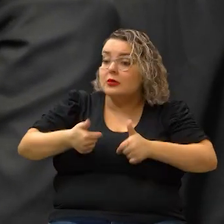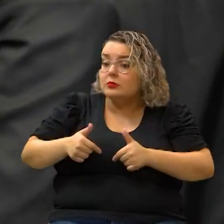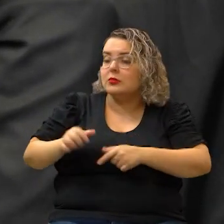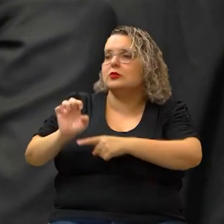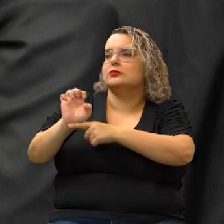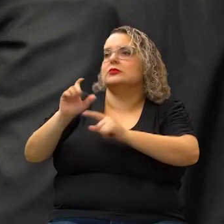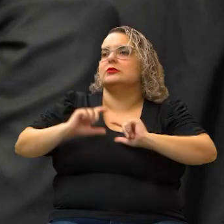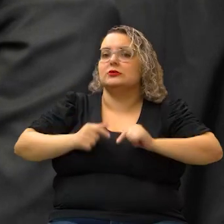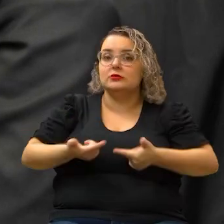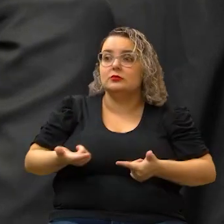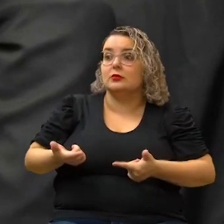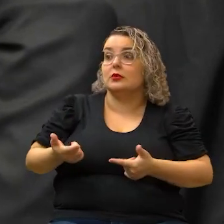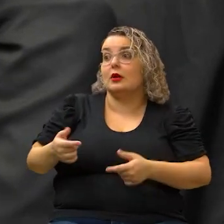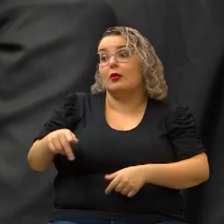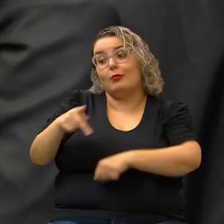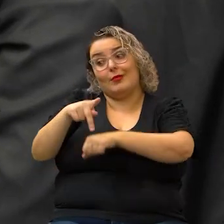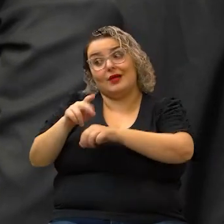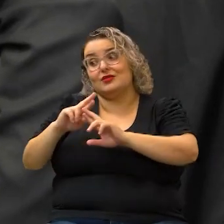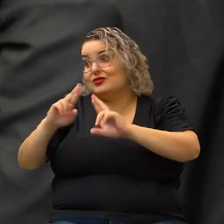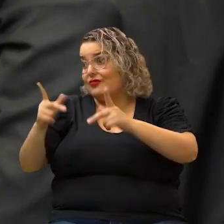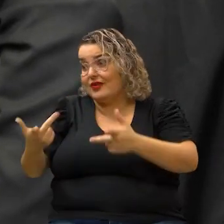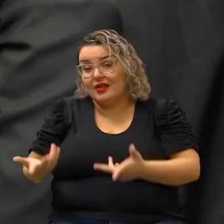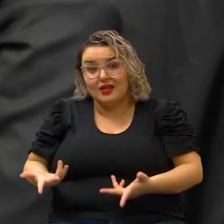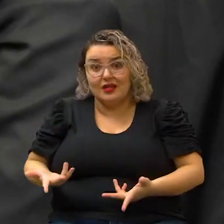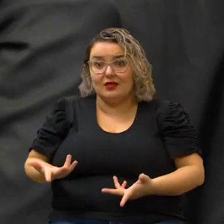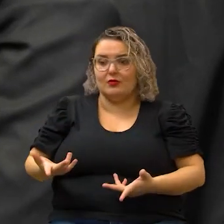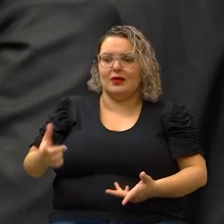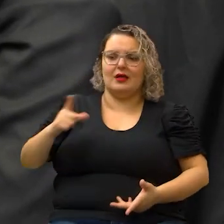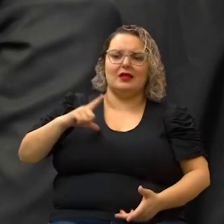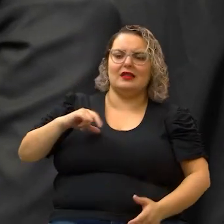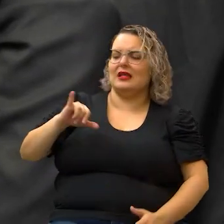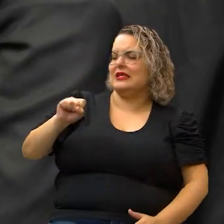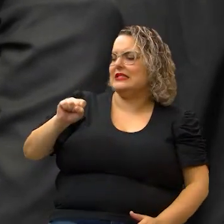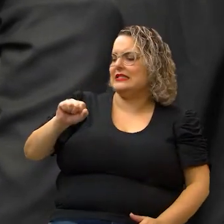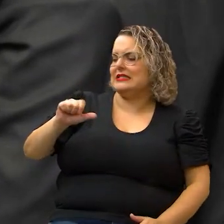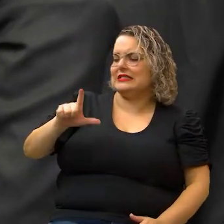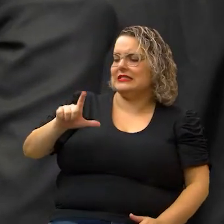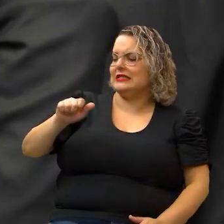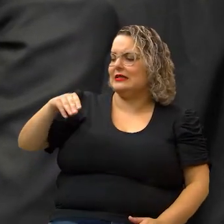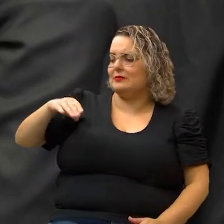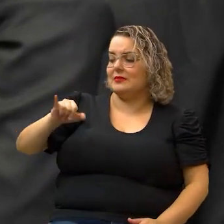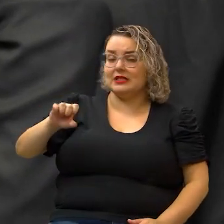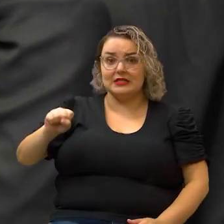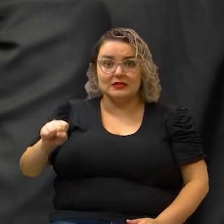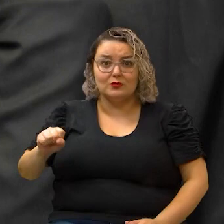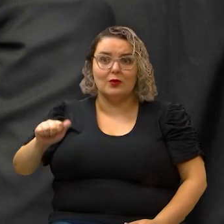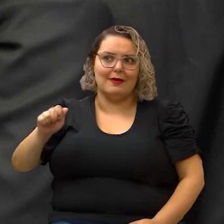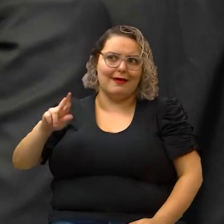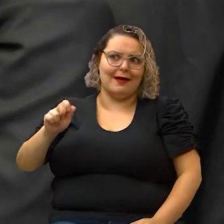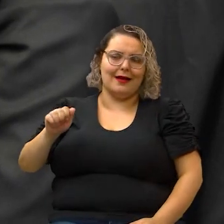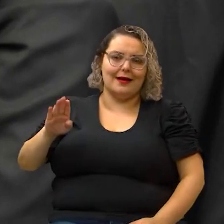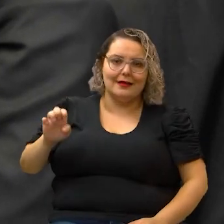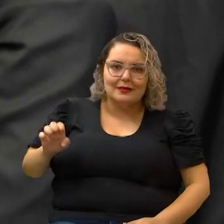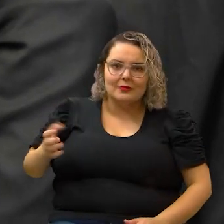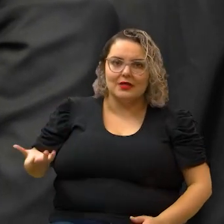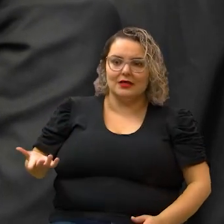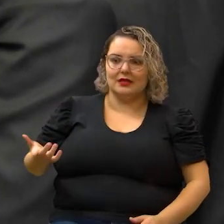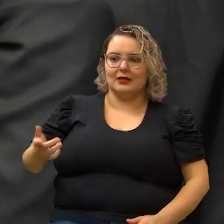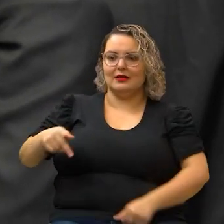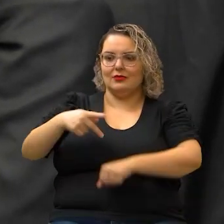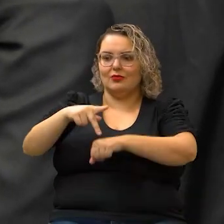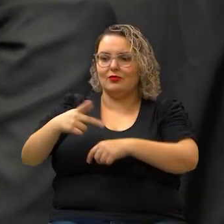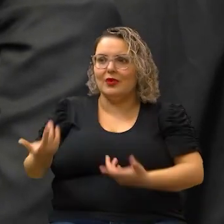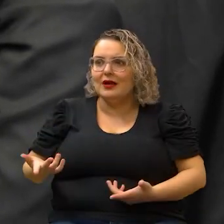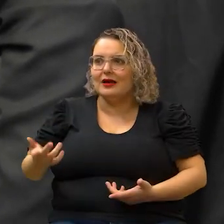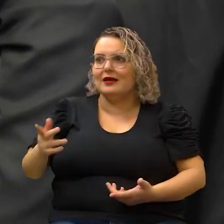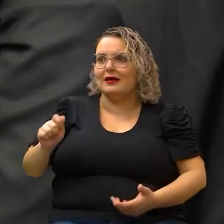É que é um país atípico, né? Você tem um mar de islamismo, de árabes e um paísinho judeu, quer dizer, uma coisa meio então eles